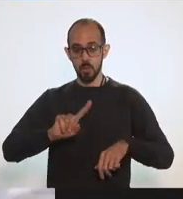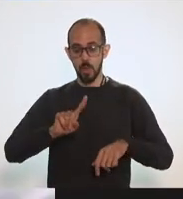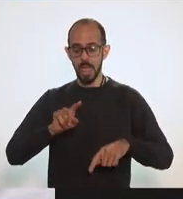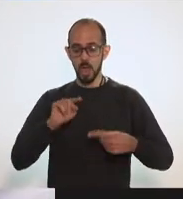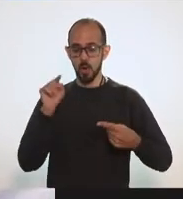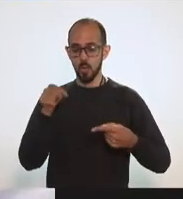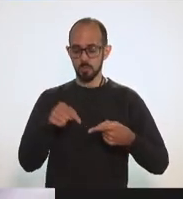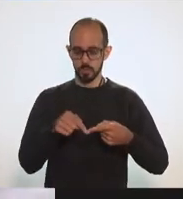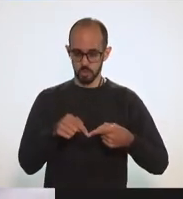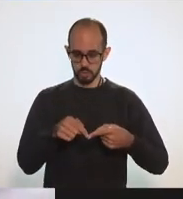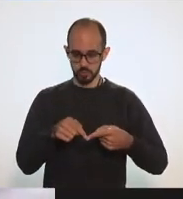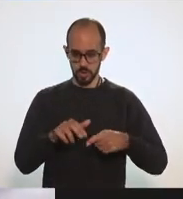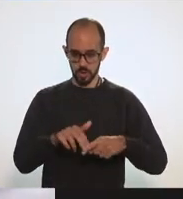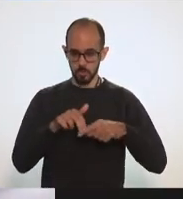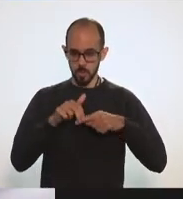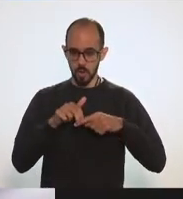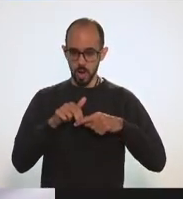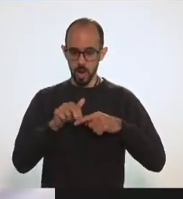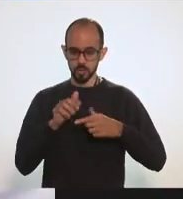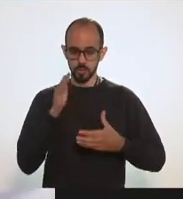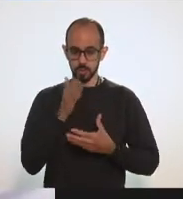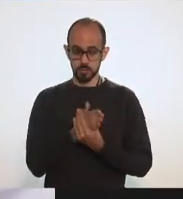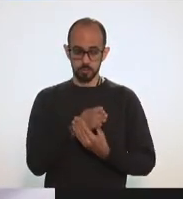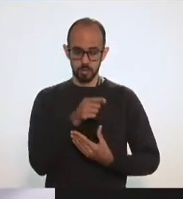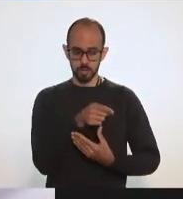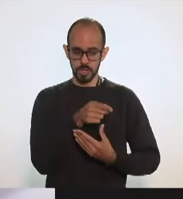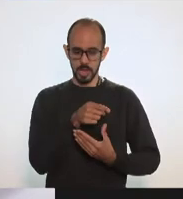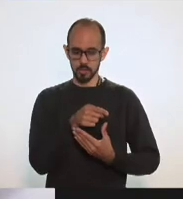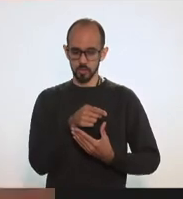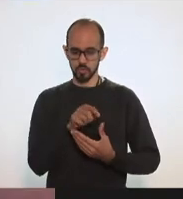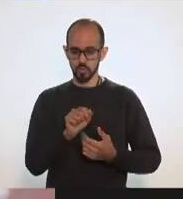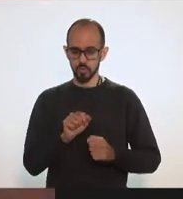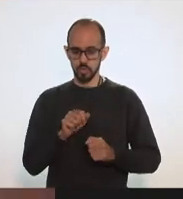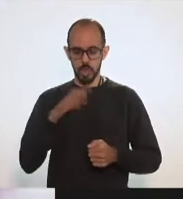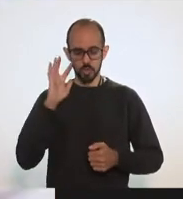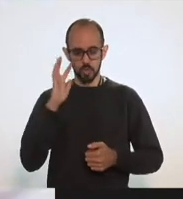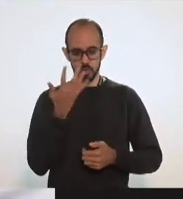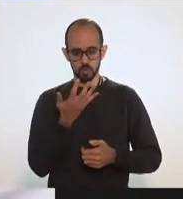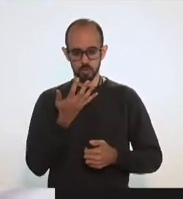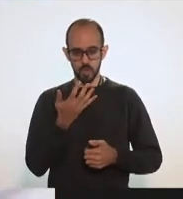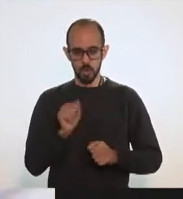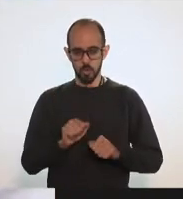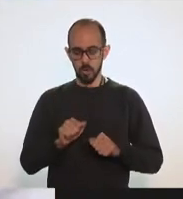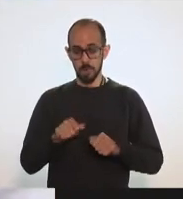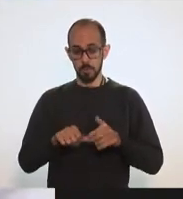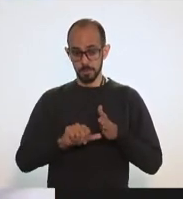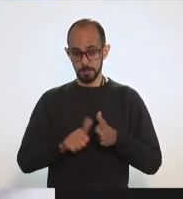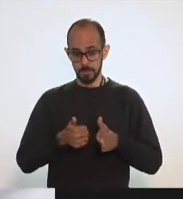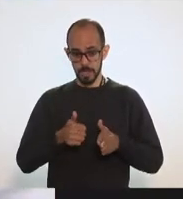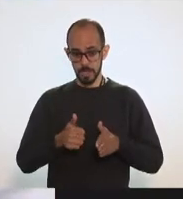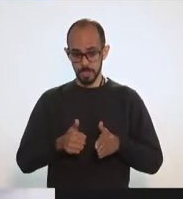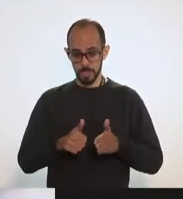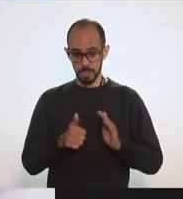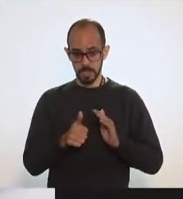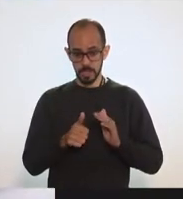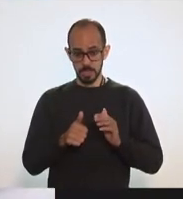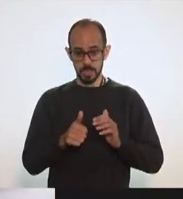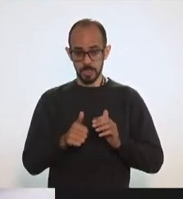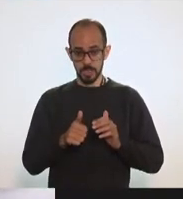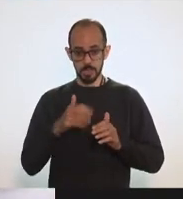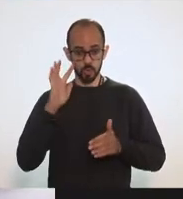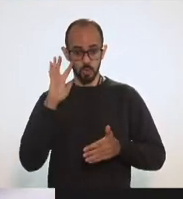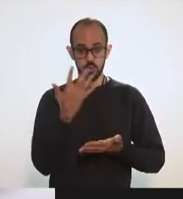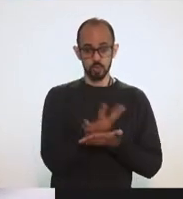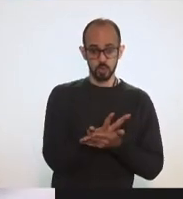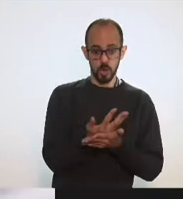dessa ponderação, eu não achei pertinente a primeira abordagem no relatório que foi feita inicialmente de